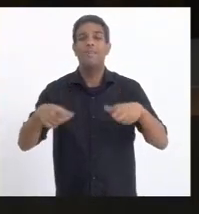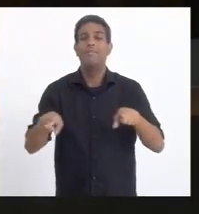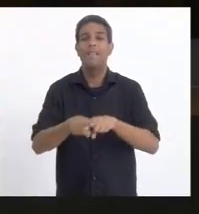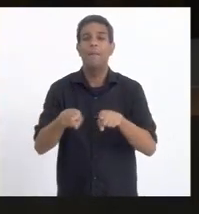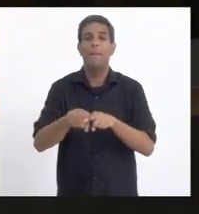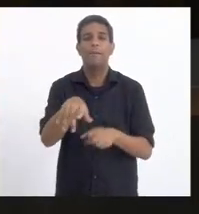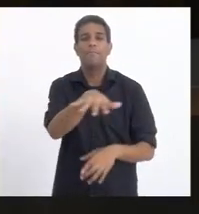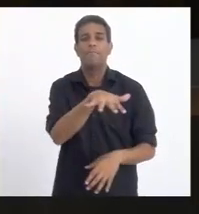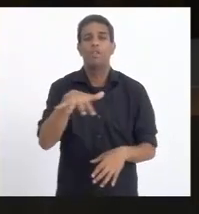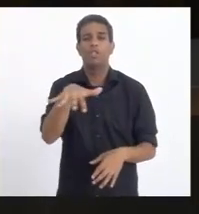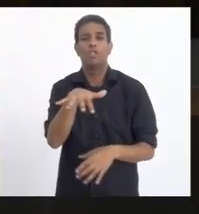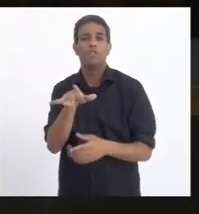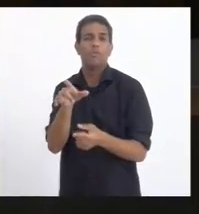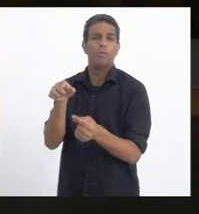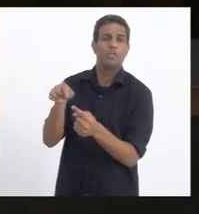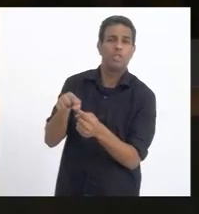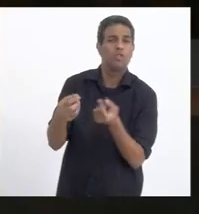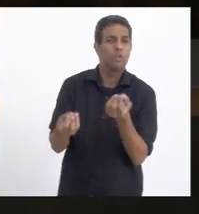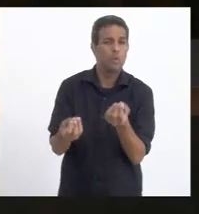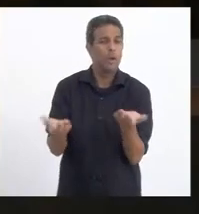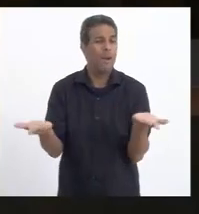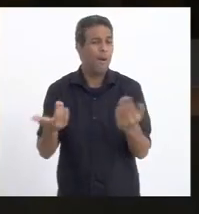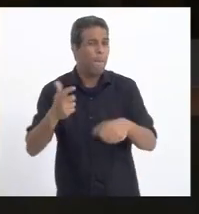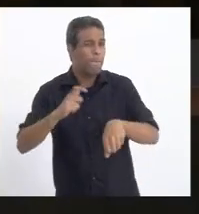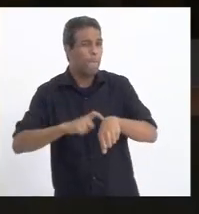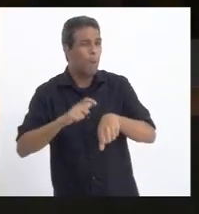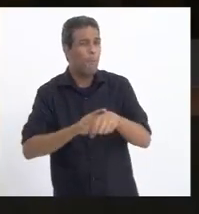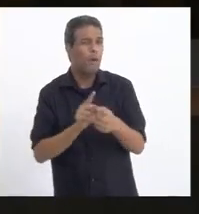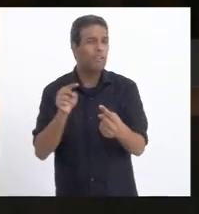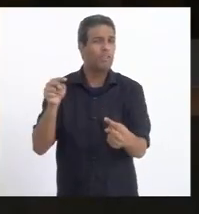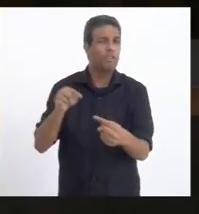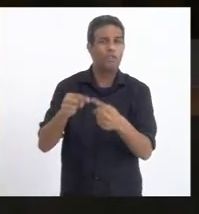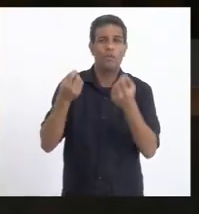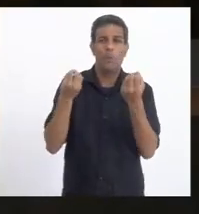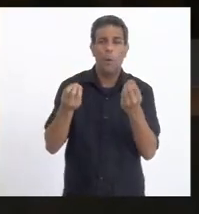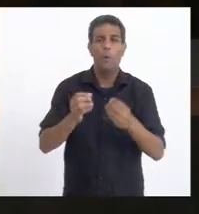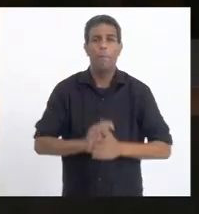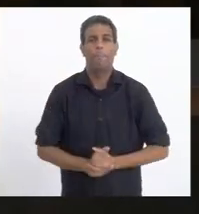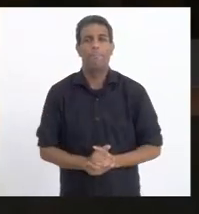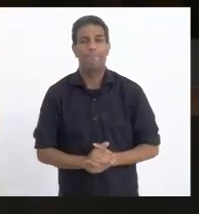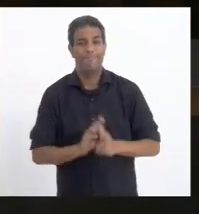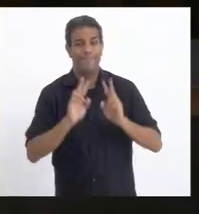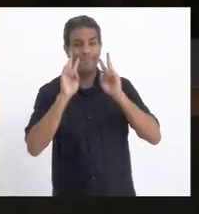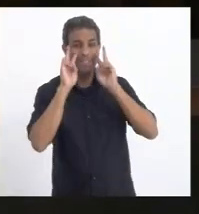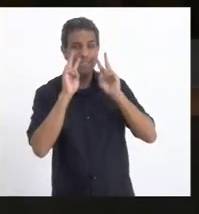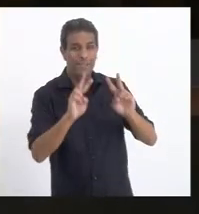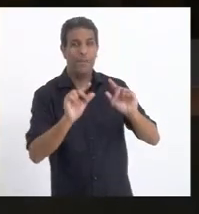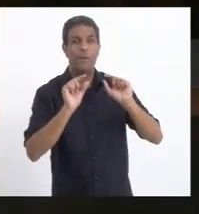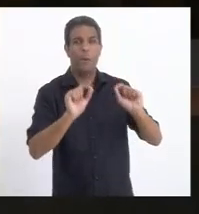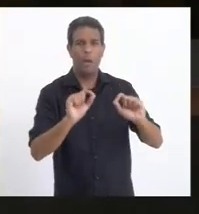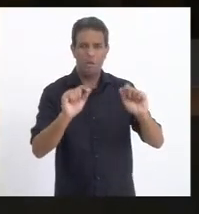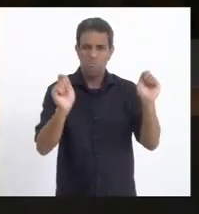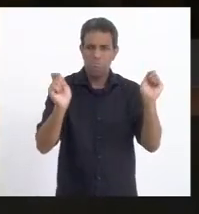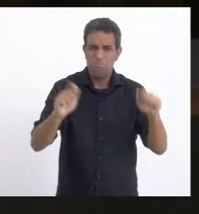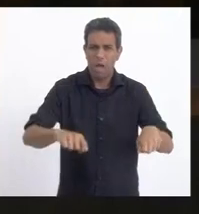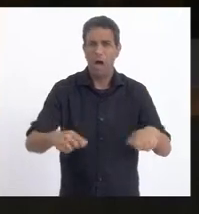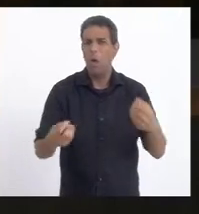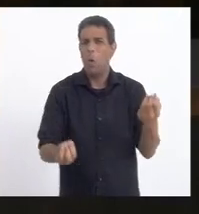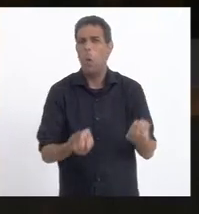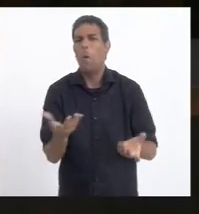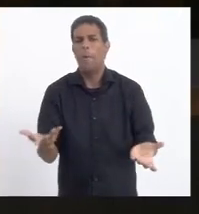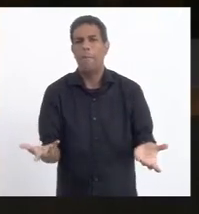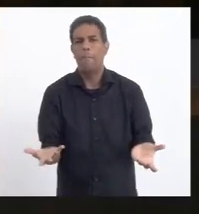mesmo porque o mesmo porque para esta gratificação não tem que